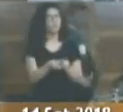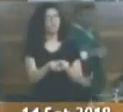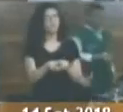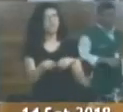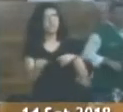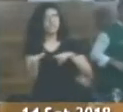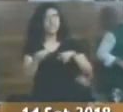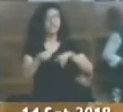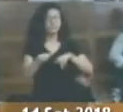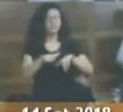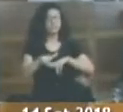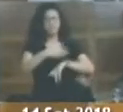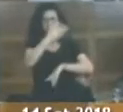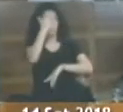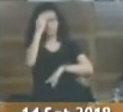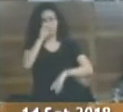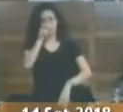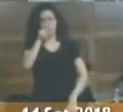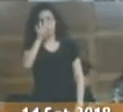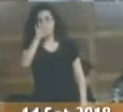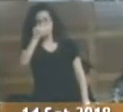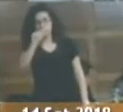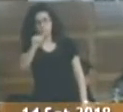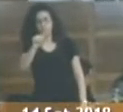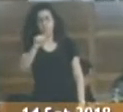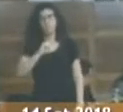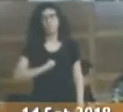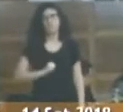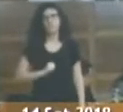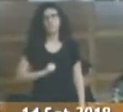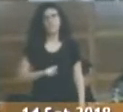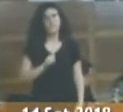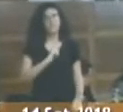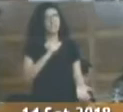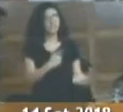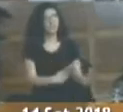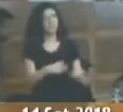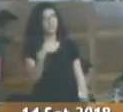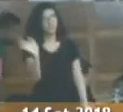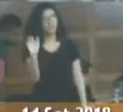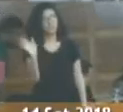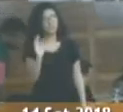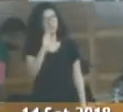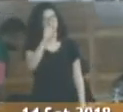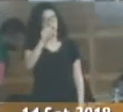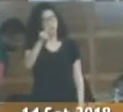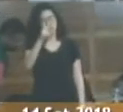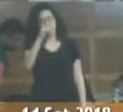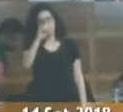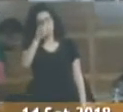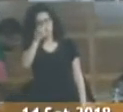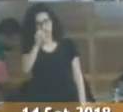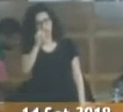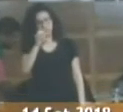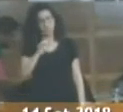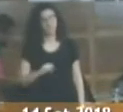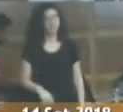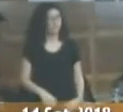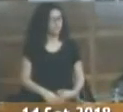cubanos, com técnicos chilenos. Temos convênio com a Universidade do Chile, Coquimbo, que é